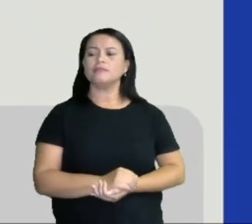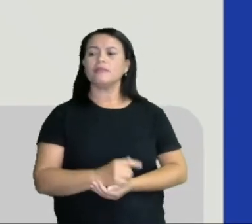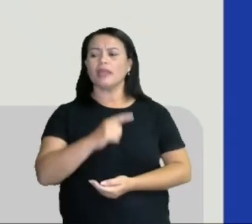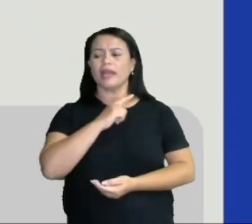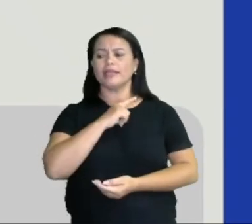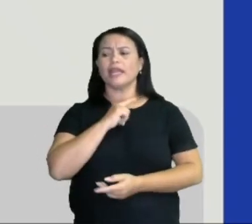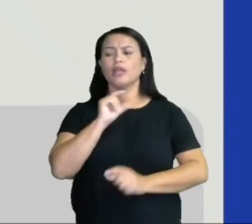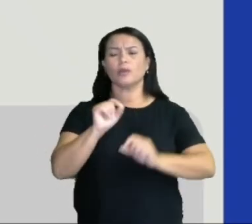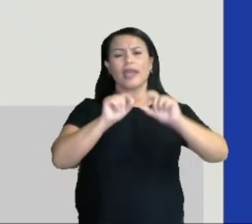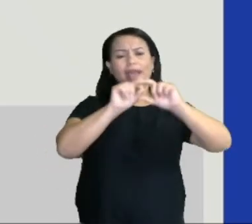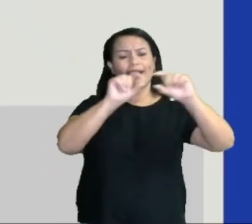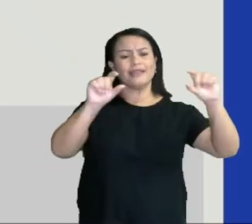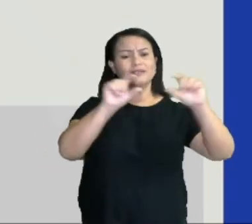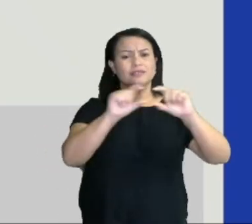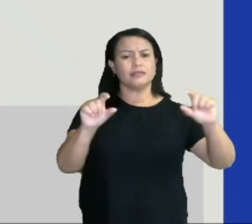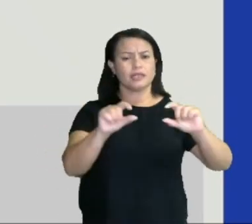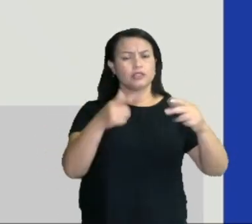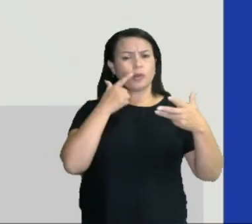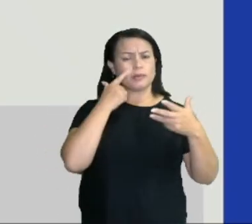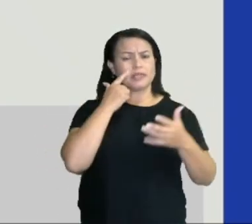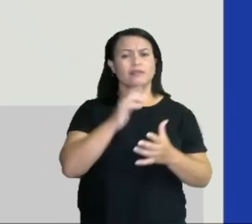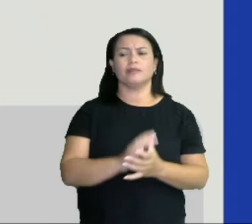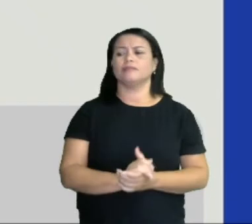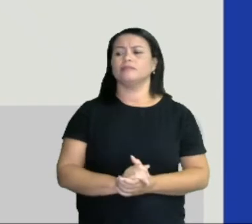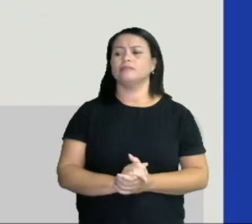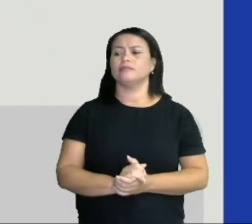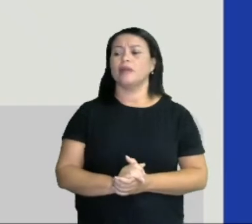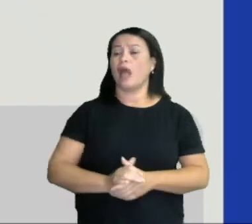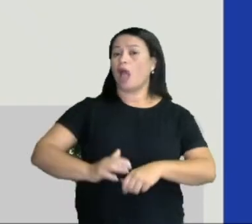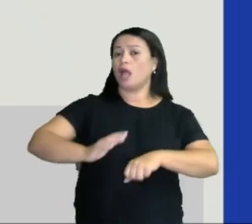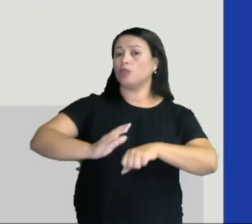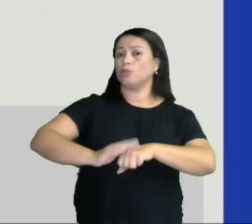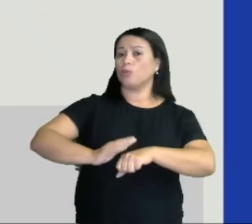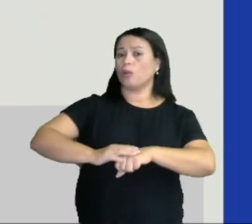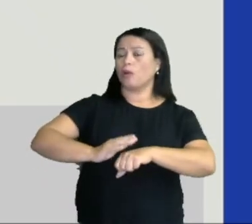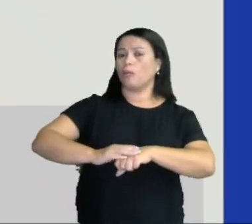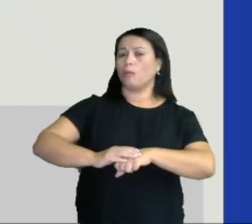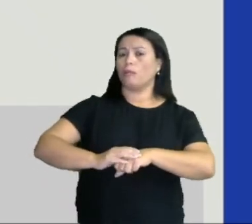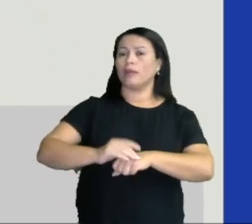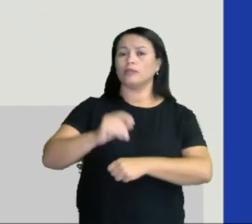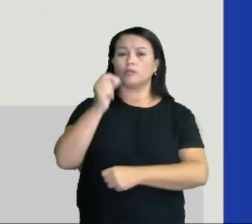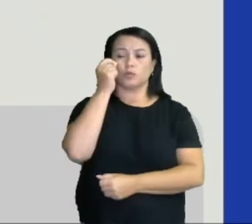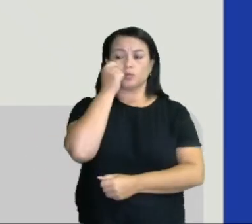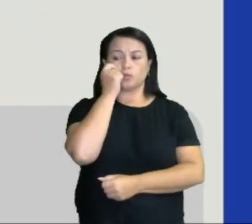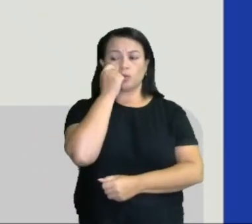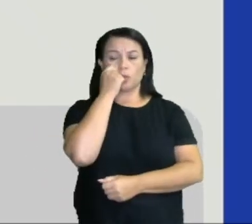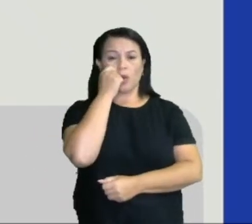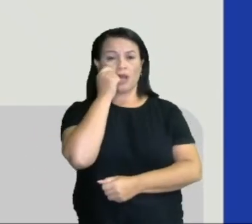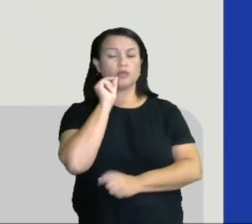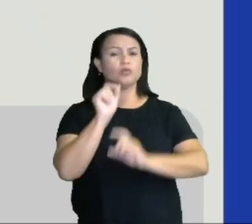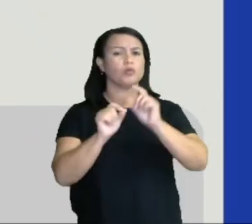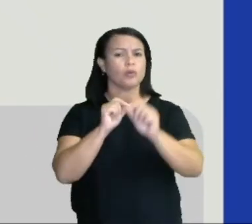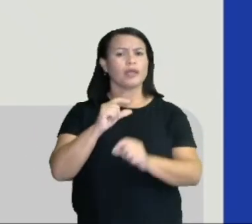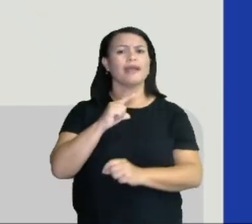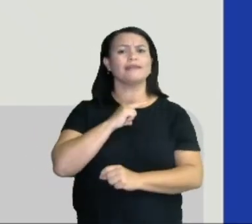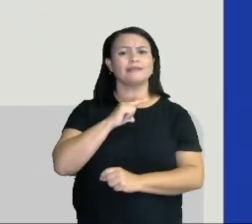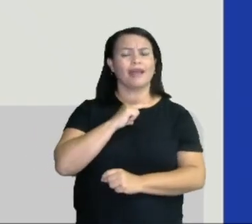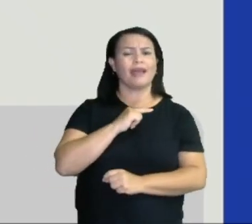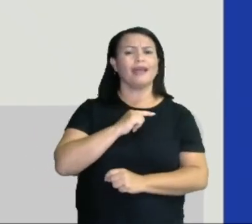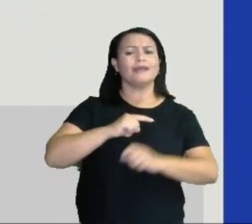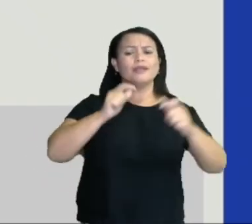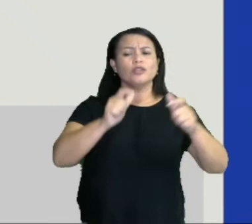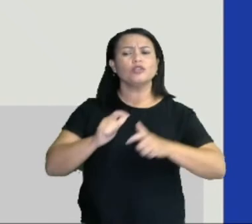Considere as frases a seguir. Atualmente, os ratos norvégicos ocorrem em todos os